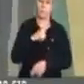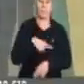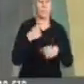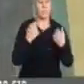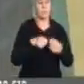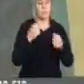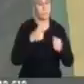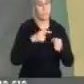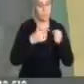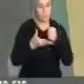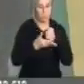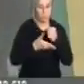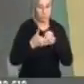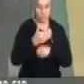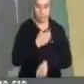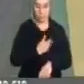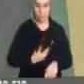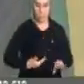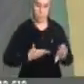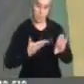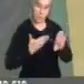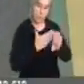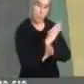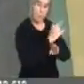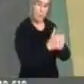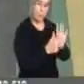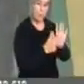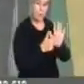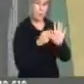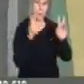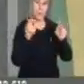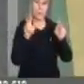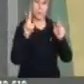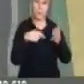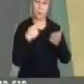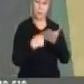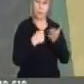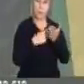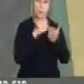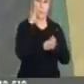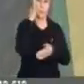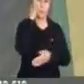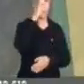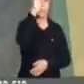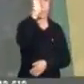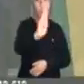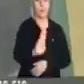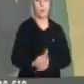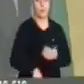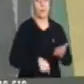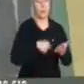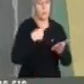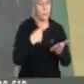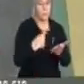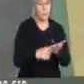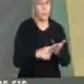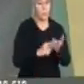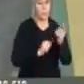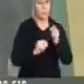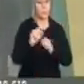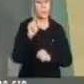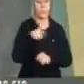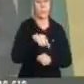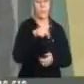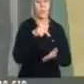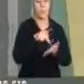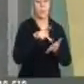base do governo em aprovar esta matéria, o compromisso com o futuro do Brasil, o compromisso de quem verdadeiramente